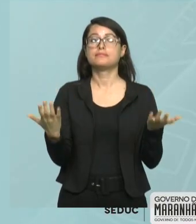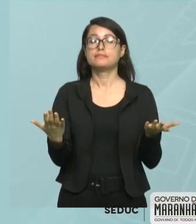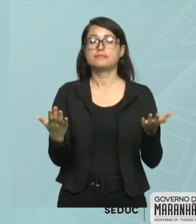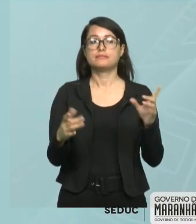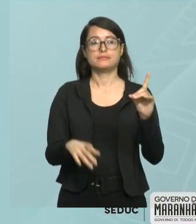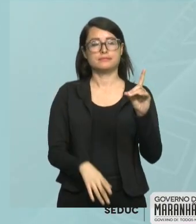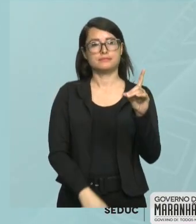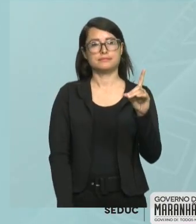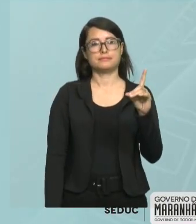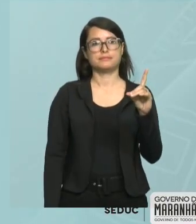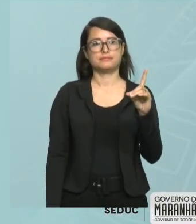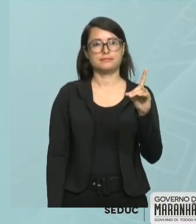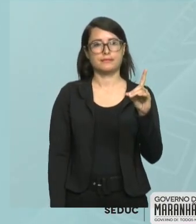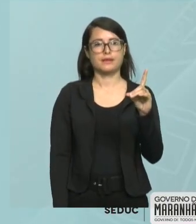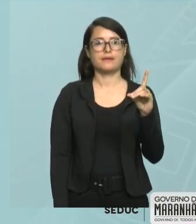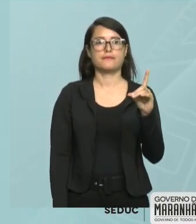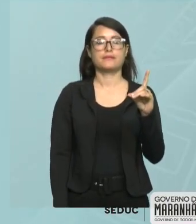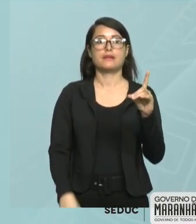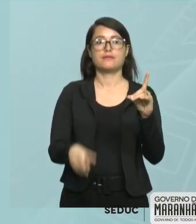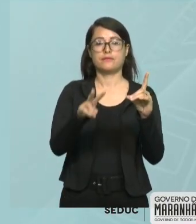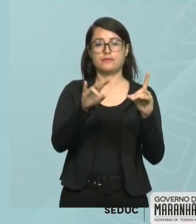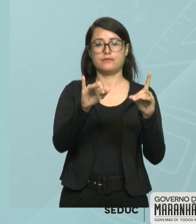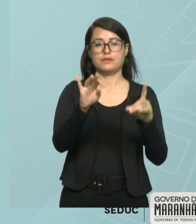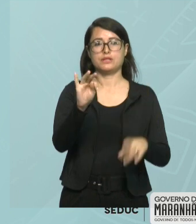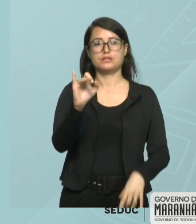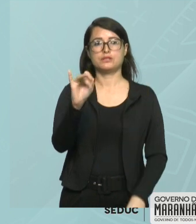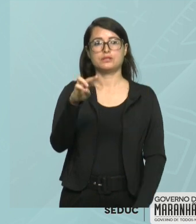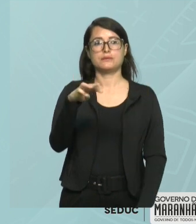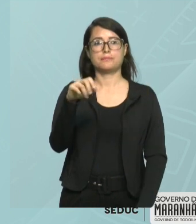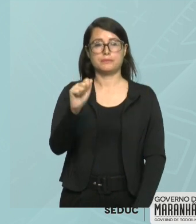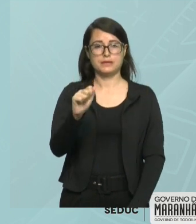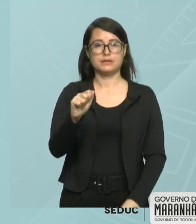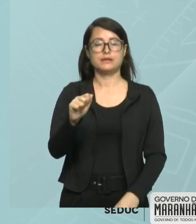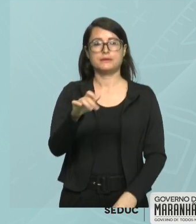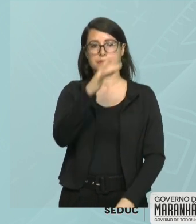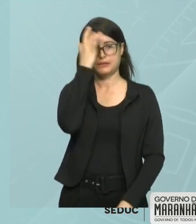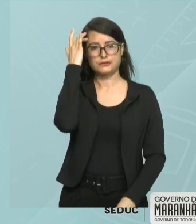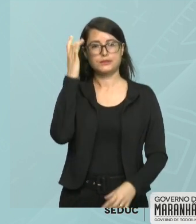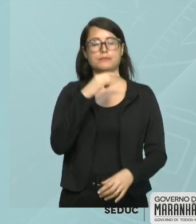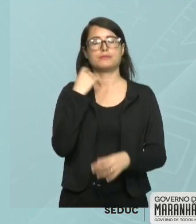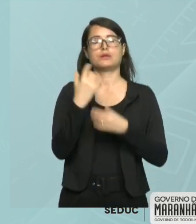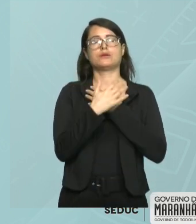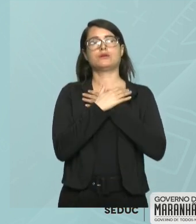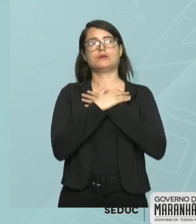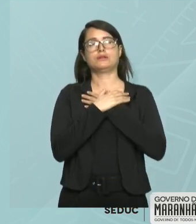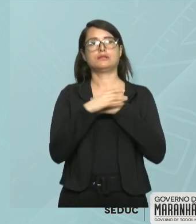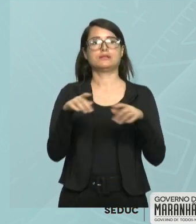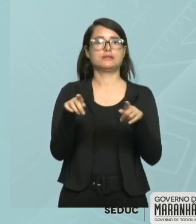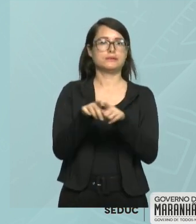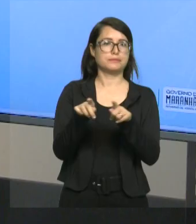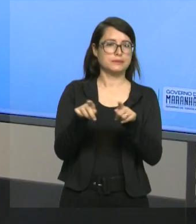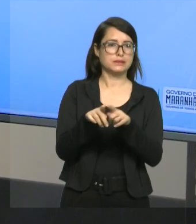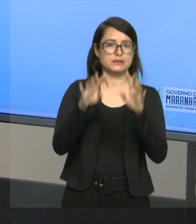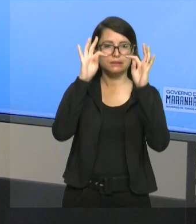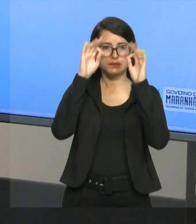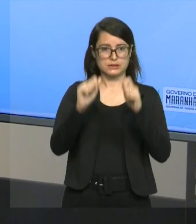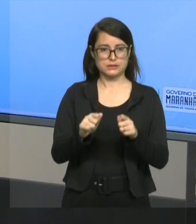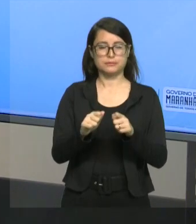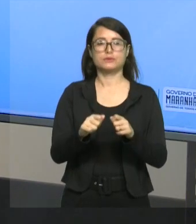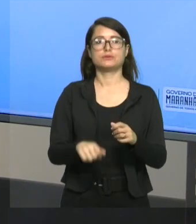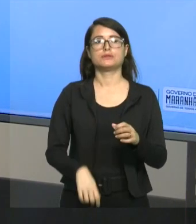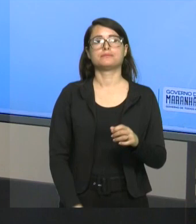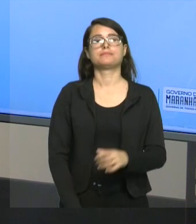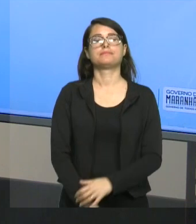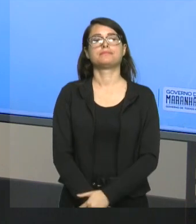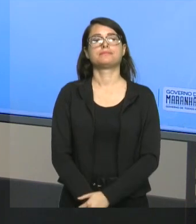D. A vítima, o cadáver e a testemunha. Gente,